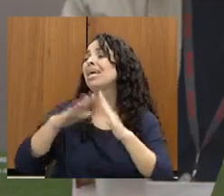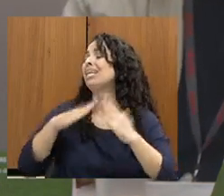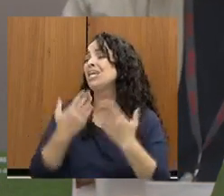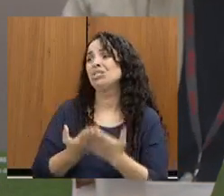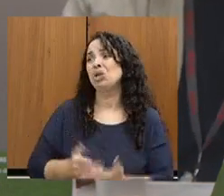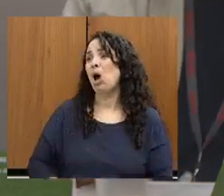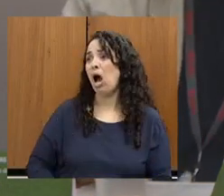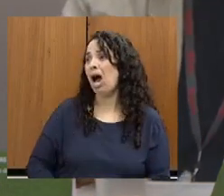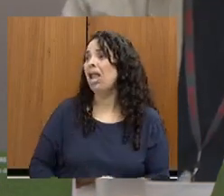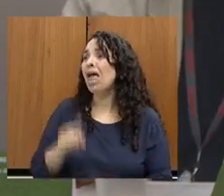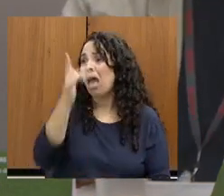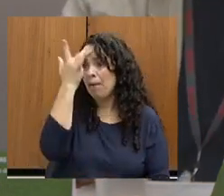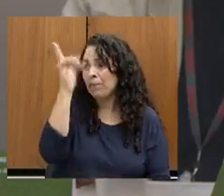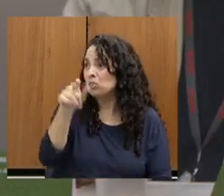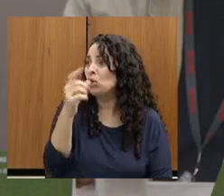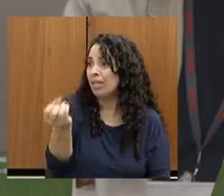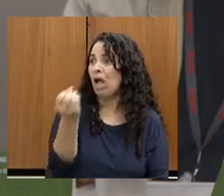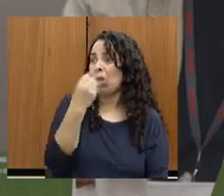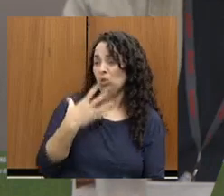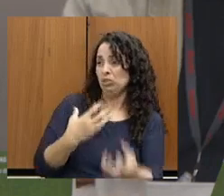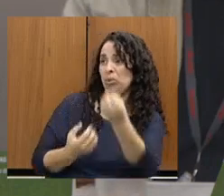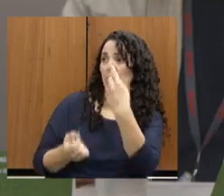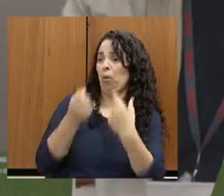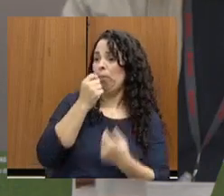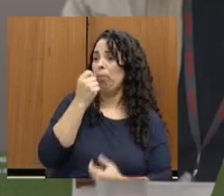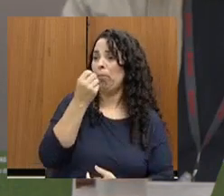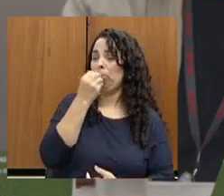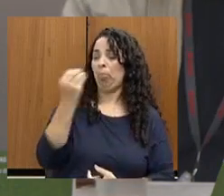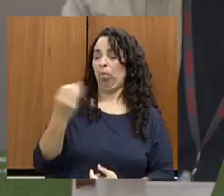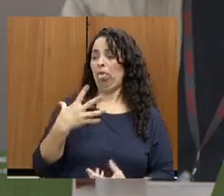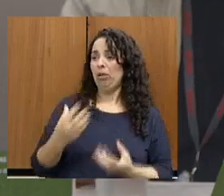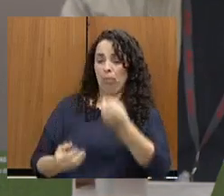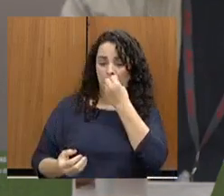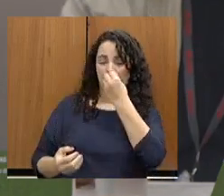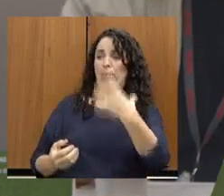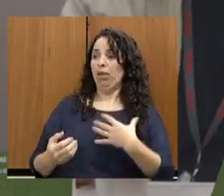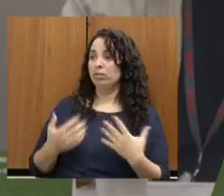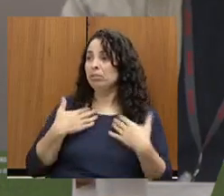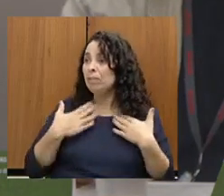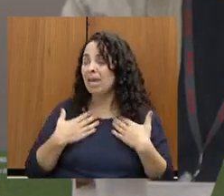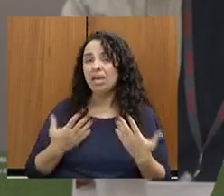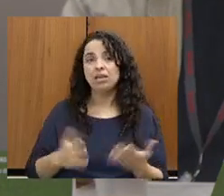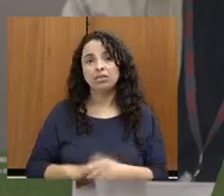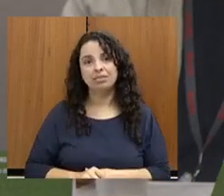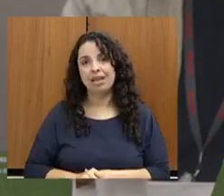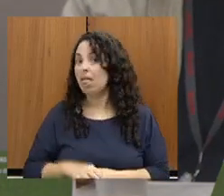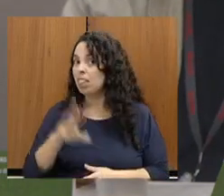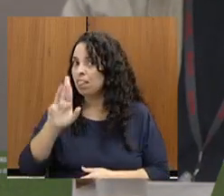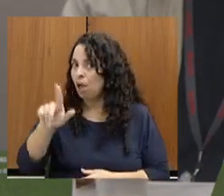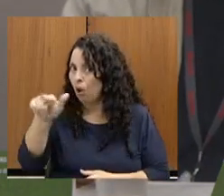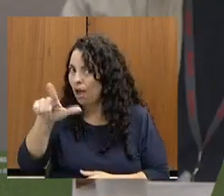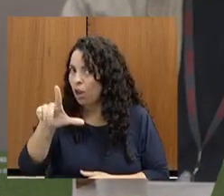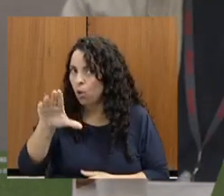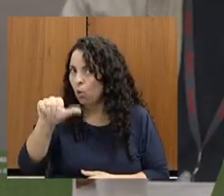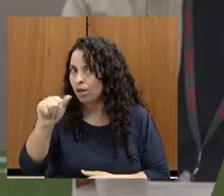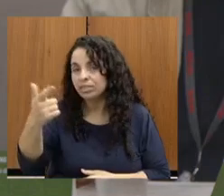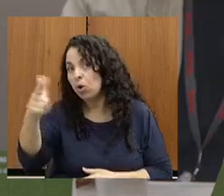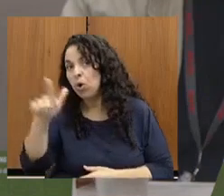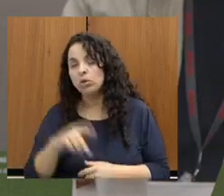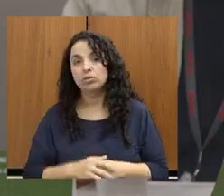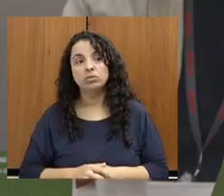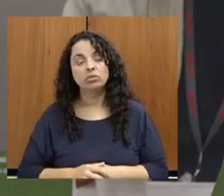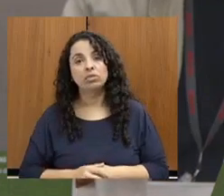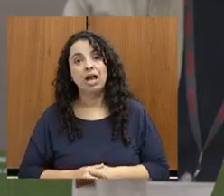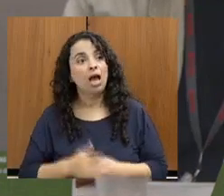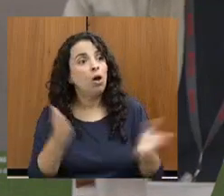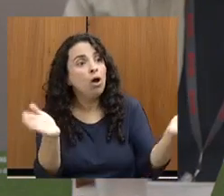Não pelo Lucas, deixo claro, não foi o Lucas. Eu, filho, reage, bate. Ninguém pode